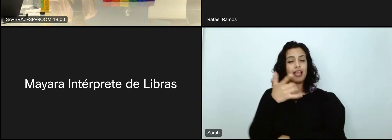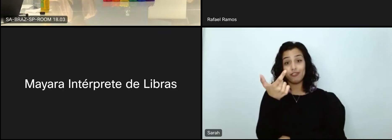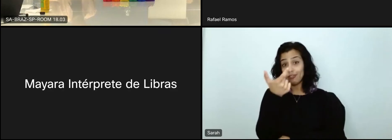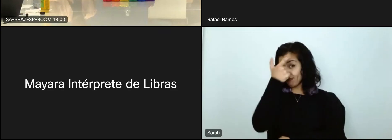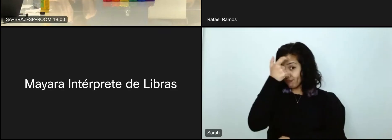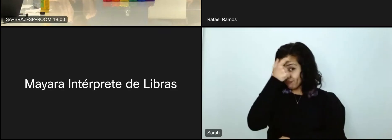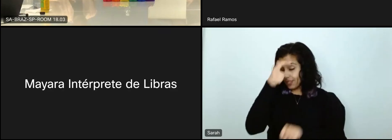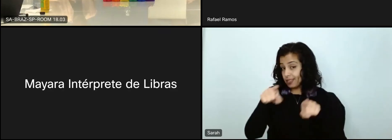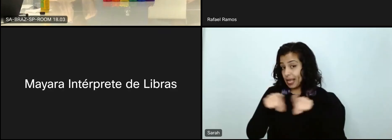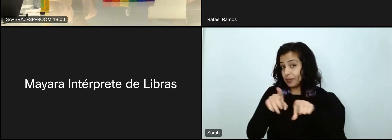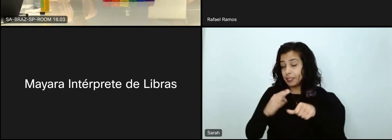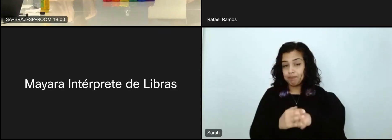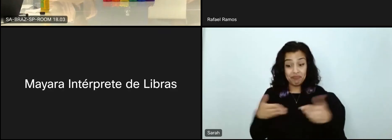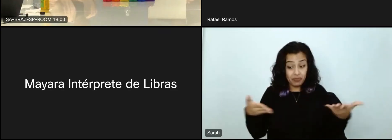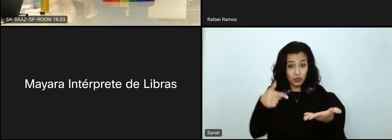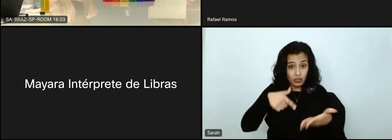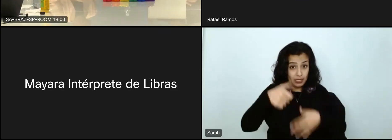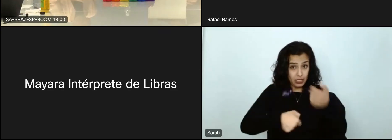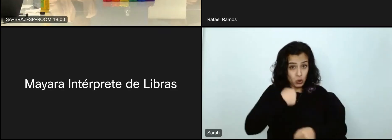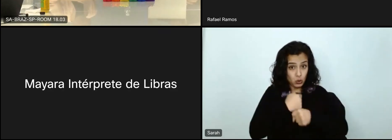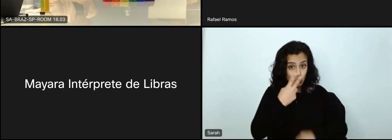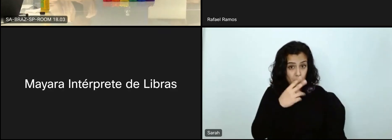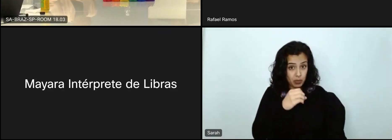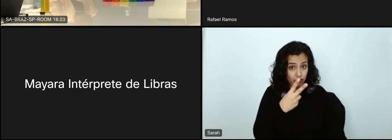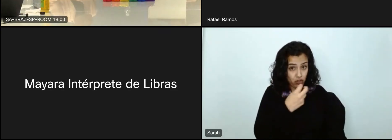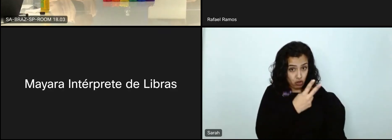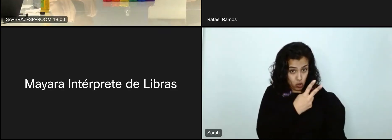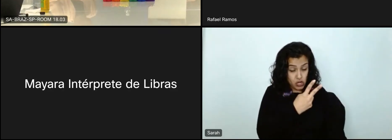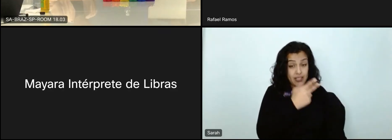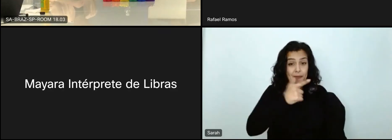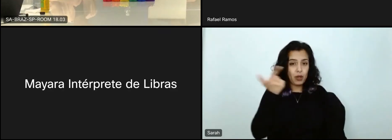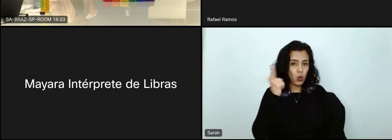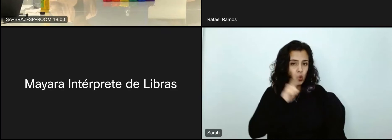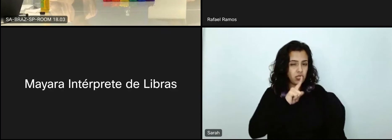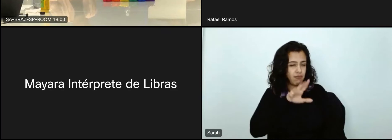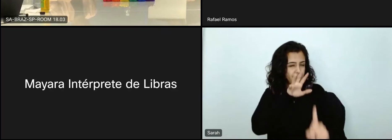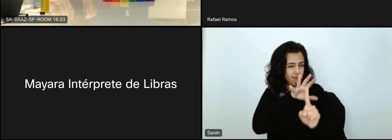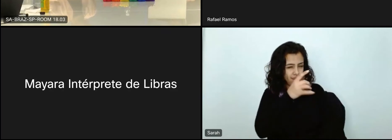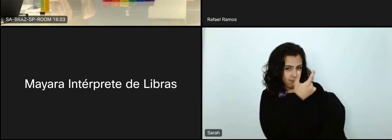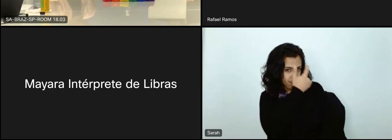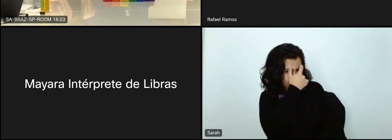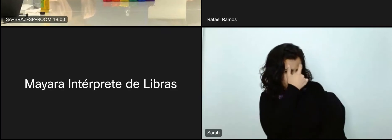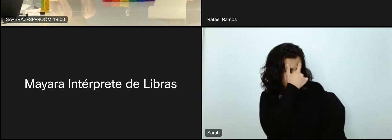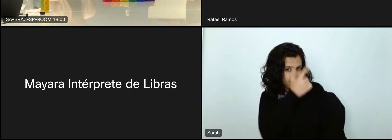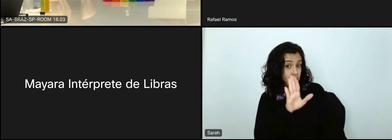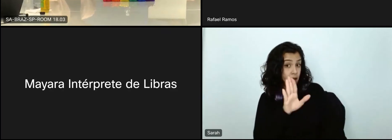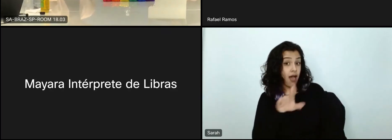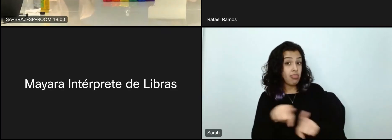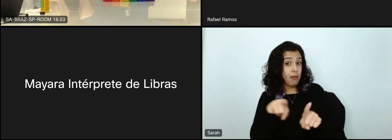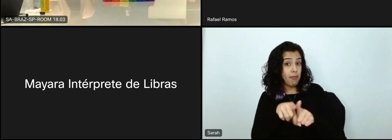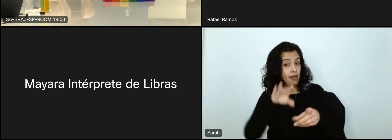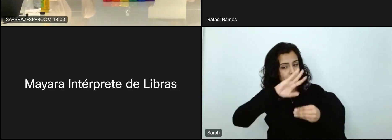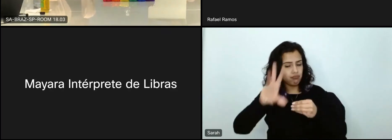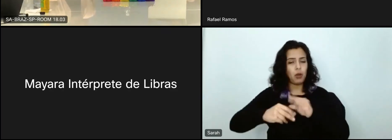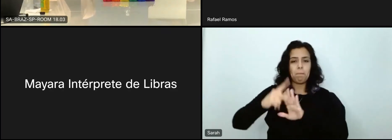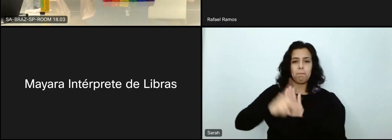agora em 2022 é mais do que só atuar na conscientização, mas ter projetos e programas afirmativos que